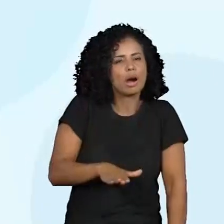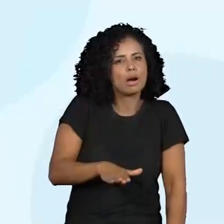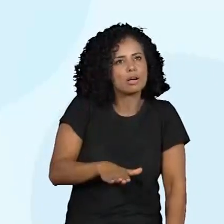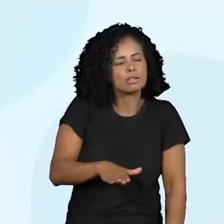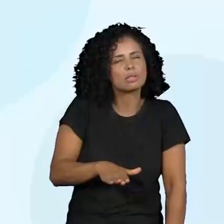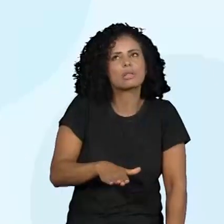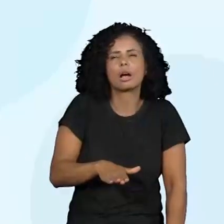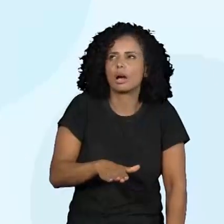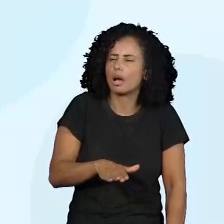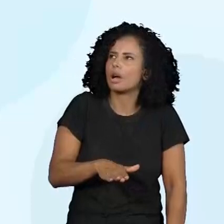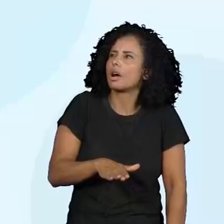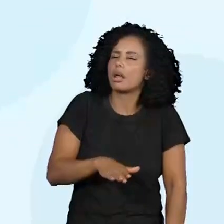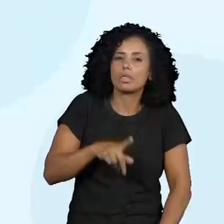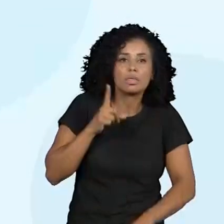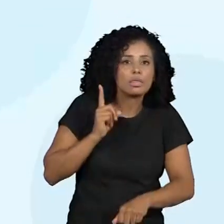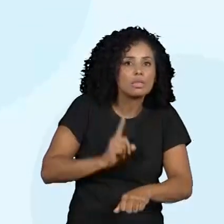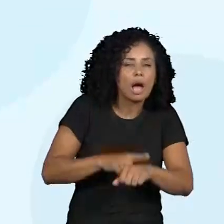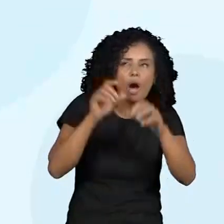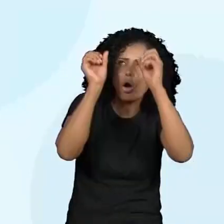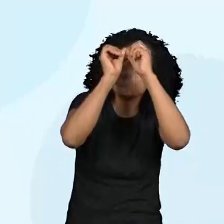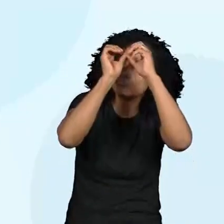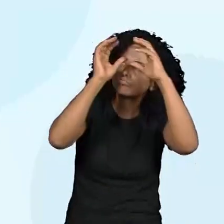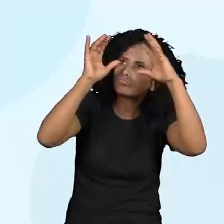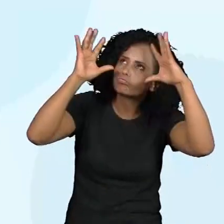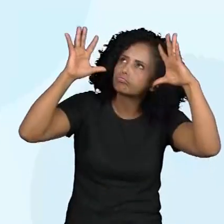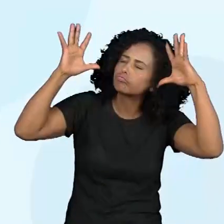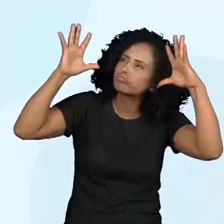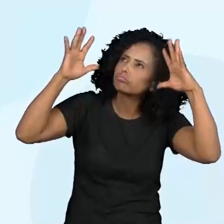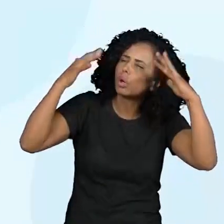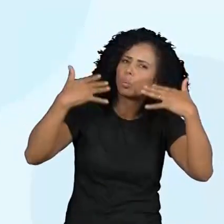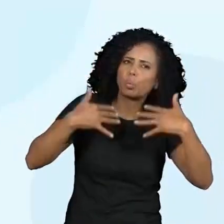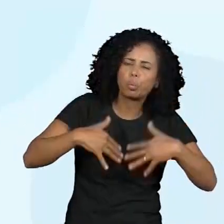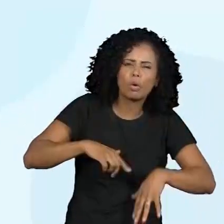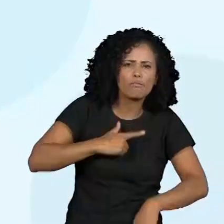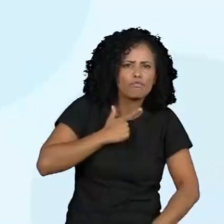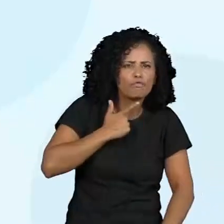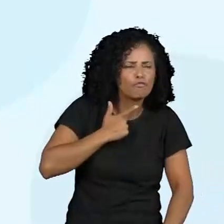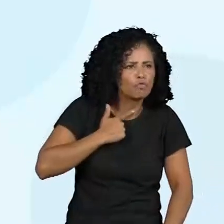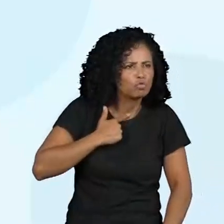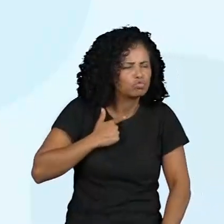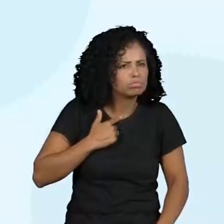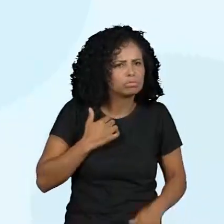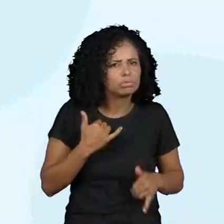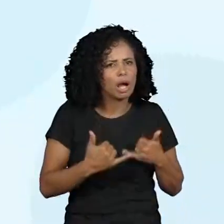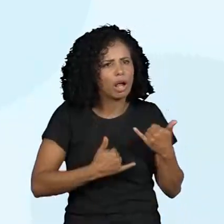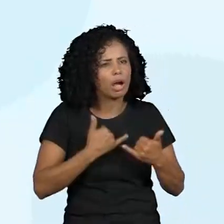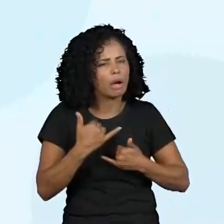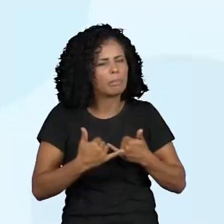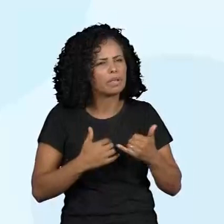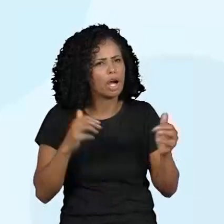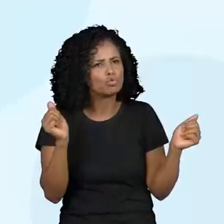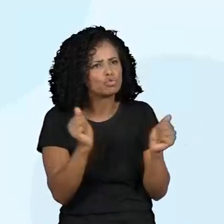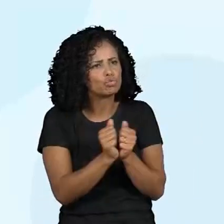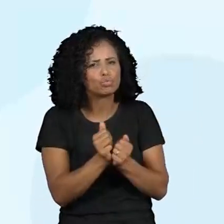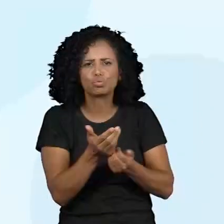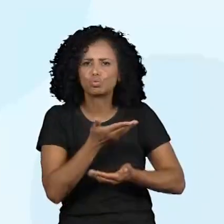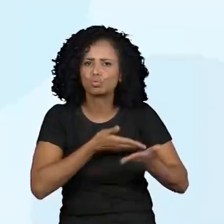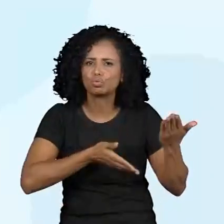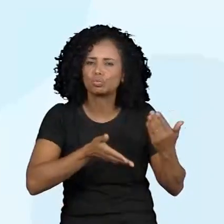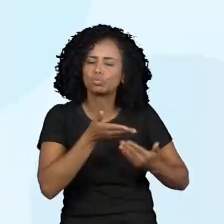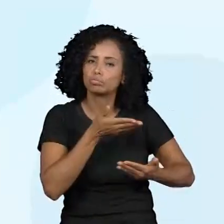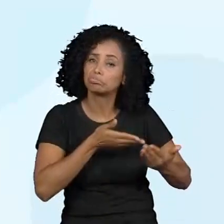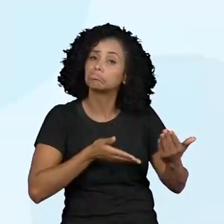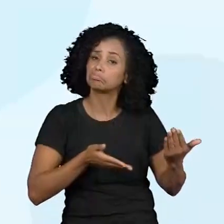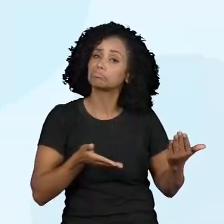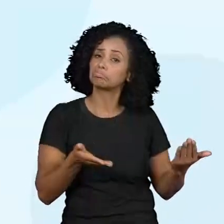e na minha mente Bateu uma vontade de brincar em também